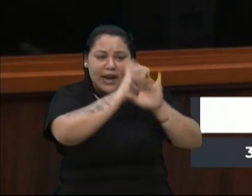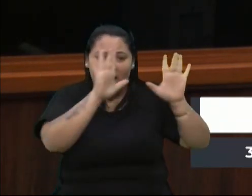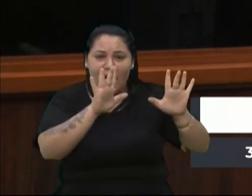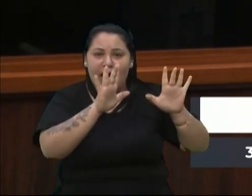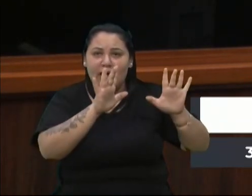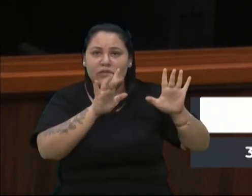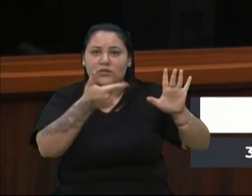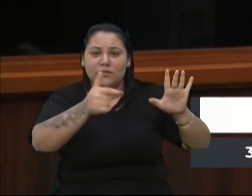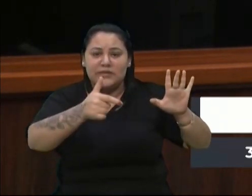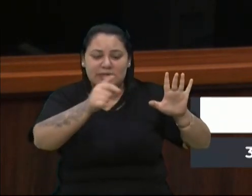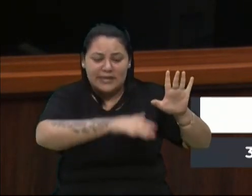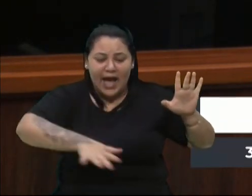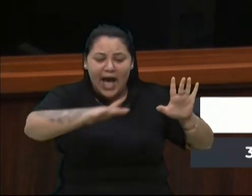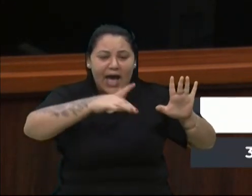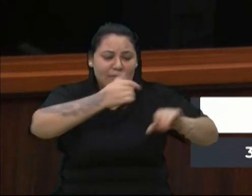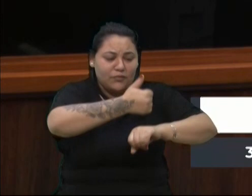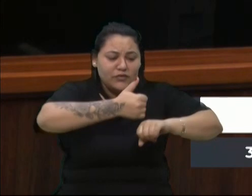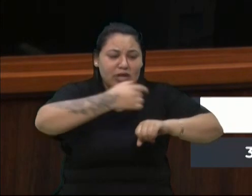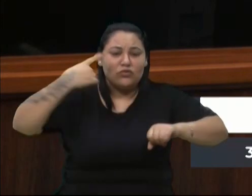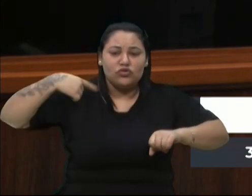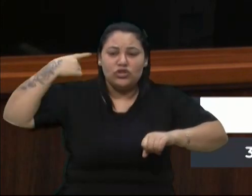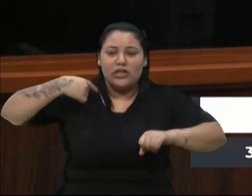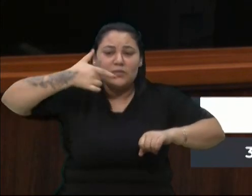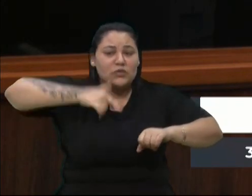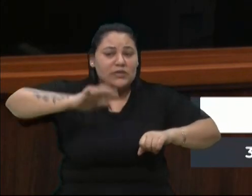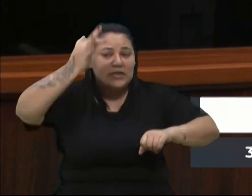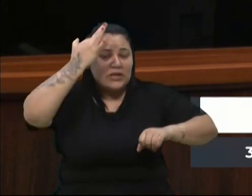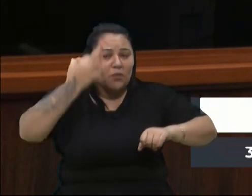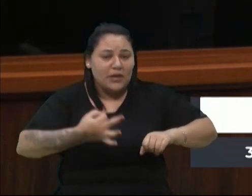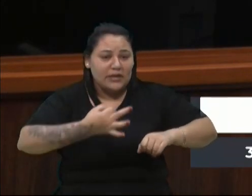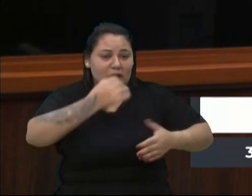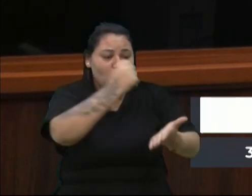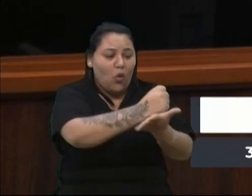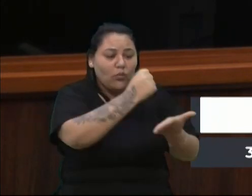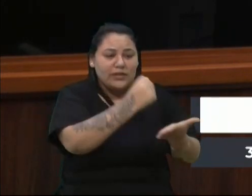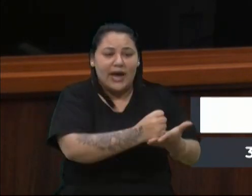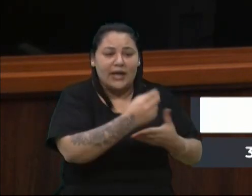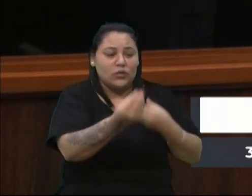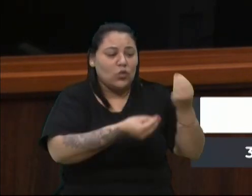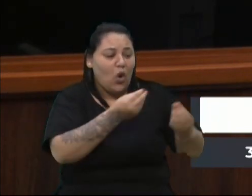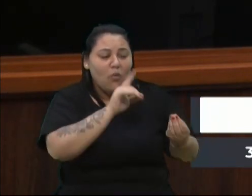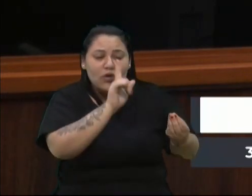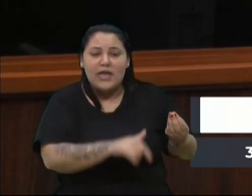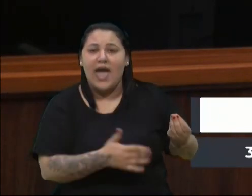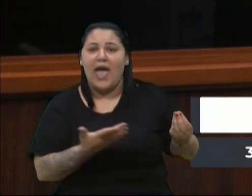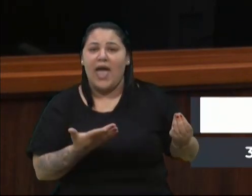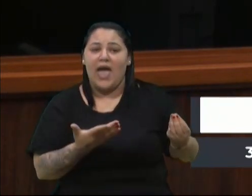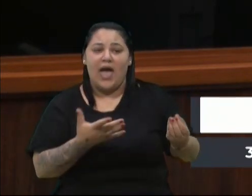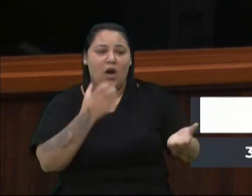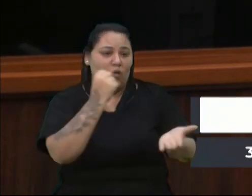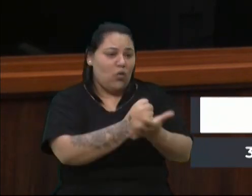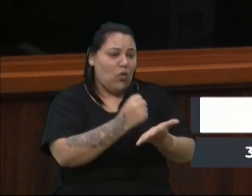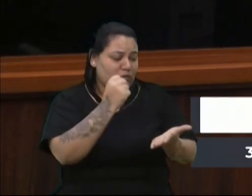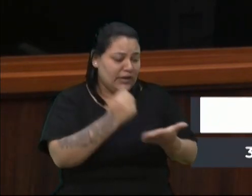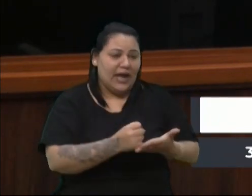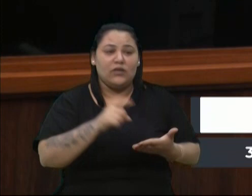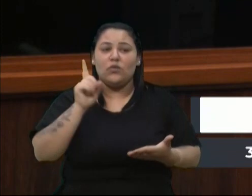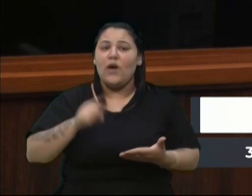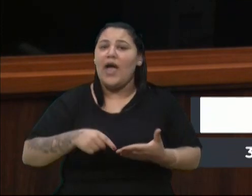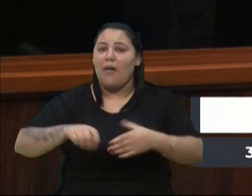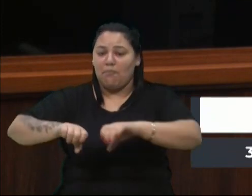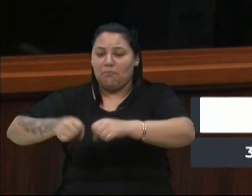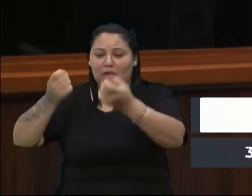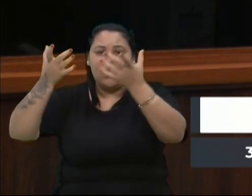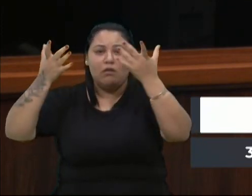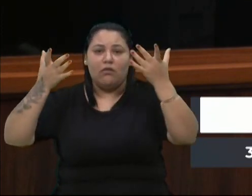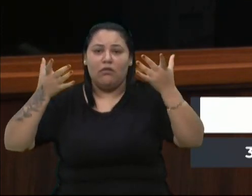do direito para entender o quanto o contrato, quando é rompido, quando